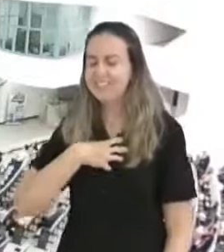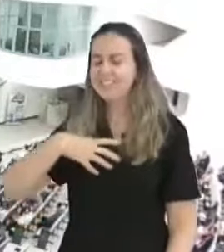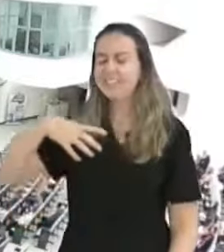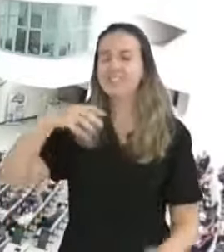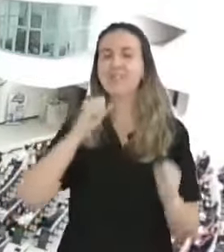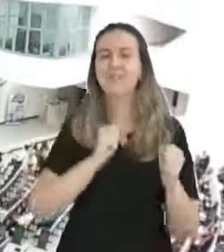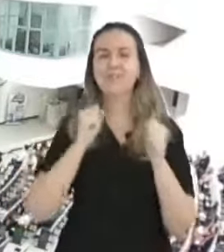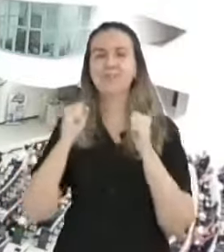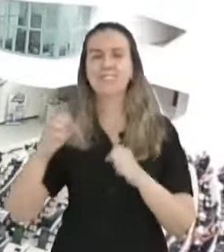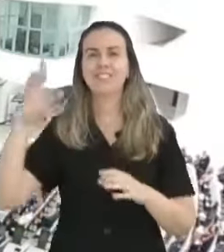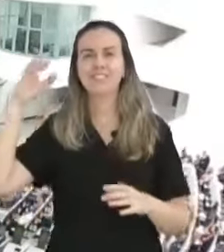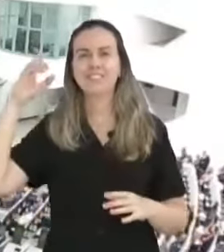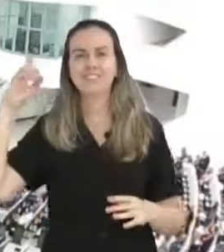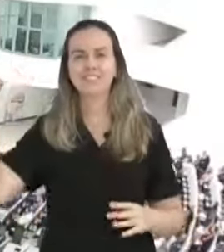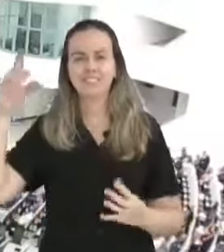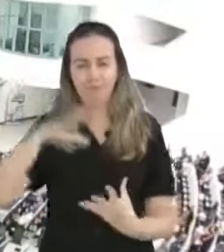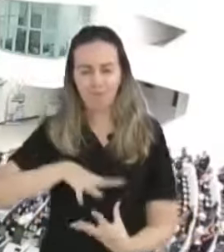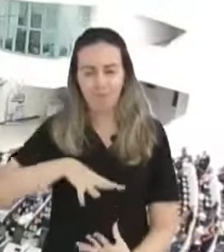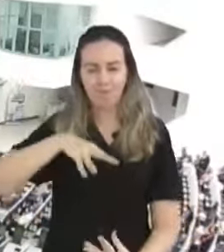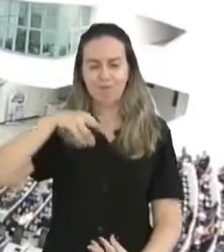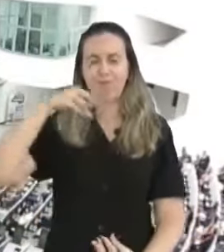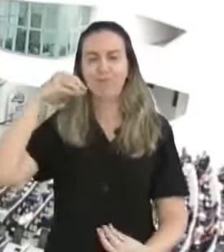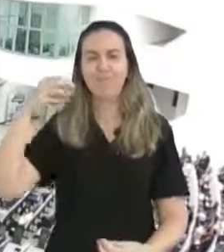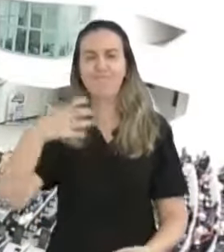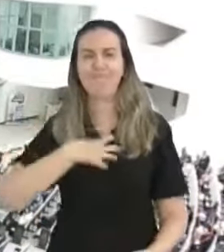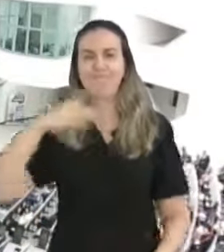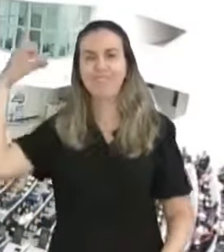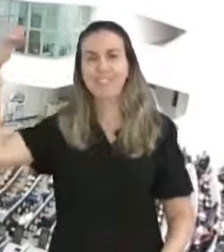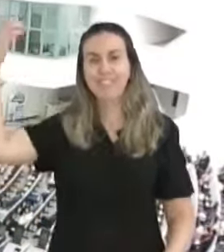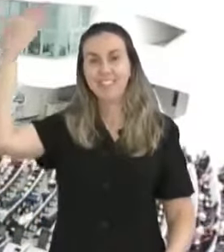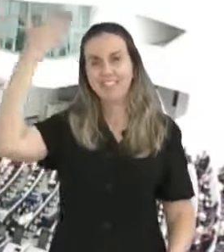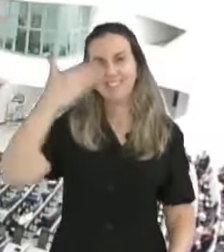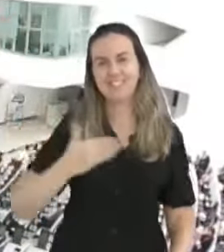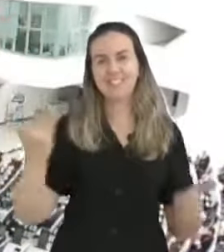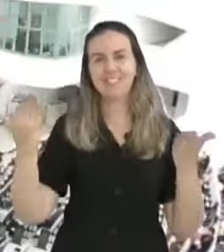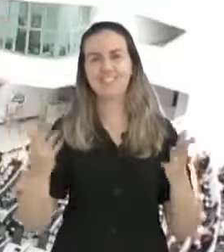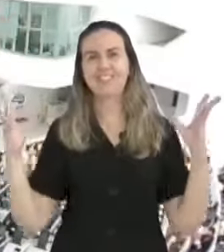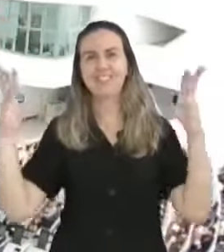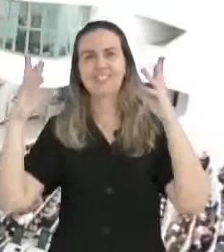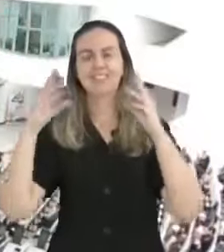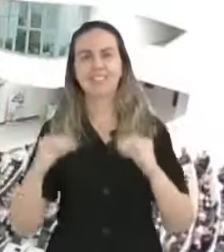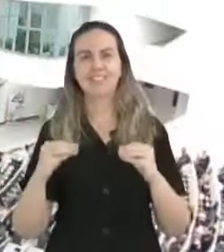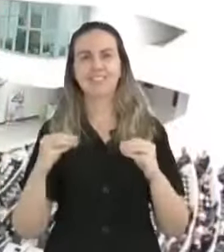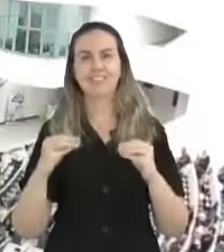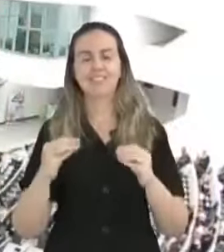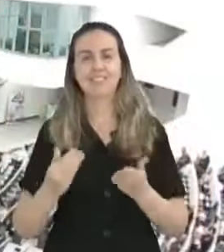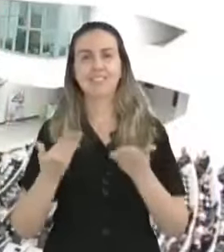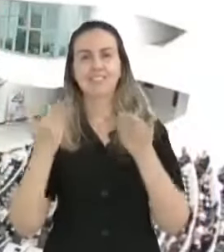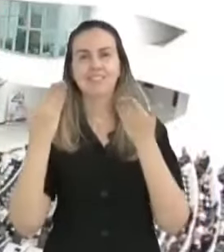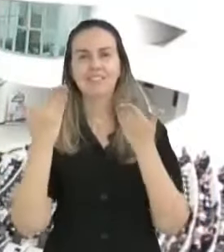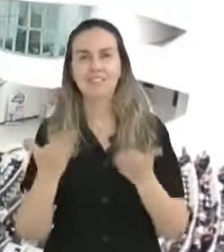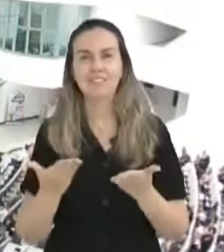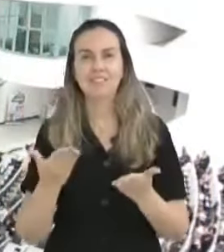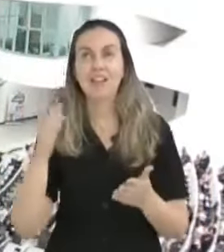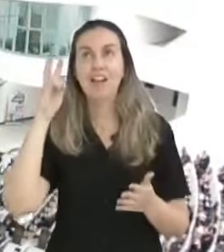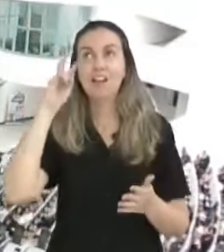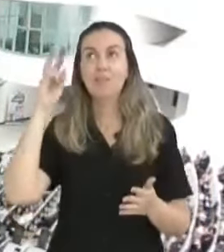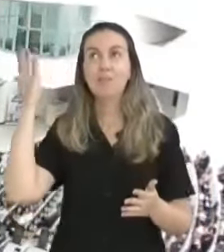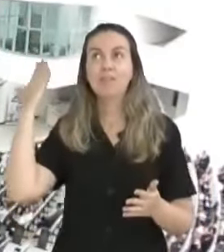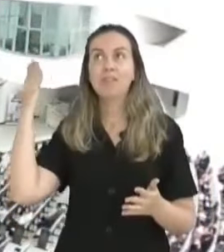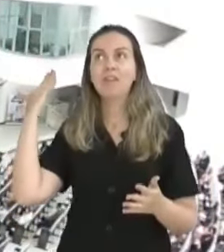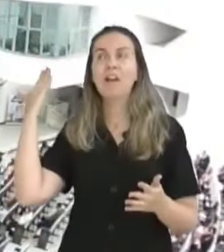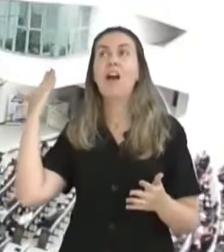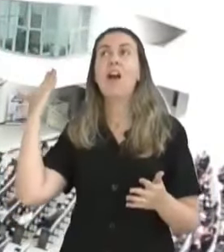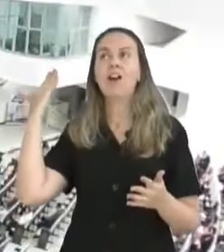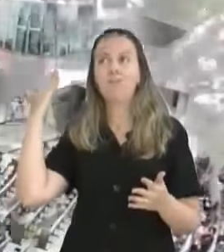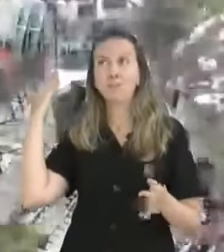os tempos de refrigério pela presença do Senhor. Esta noite Deus vai trazer à tua memória